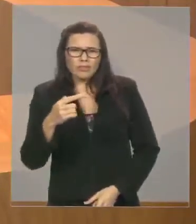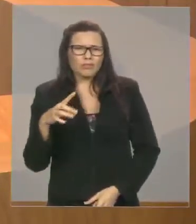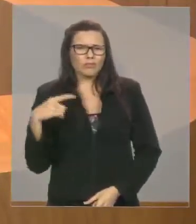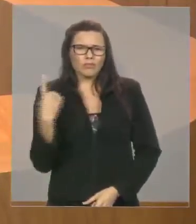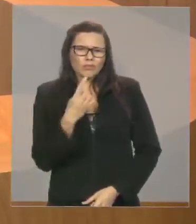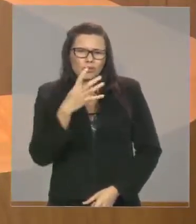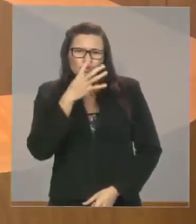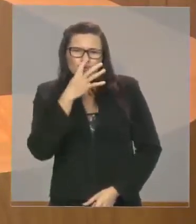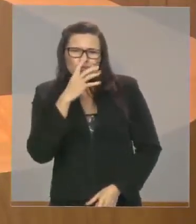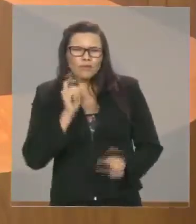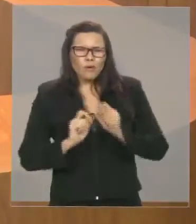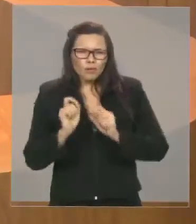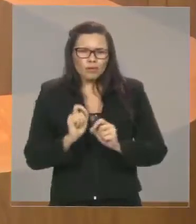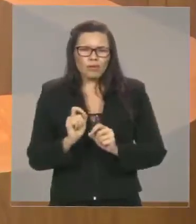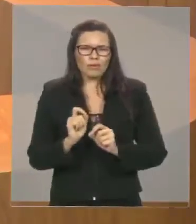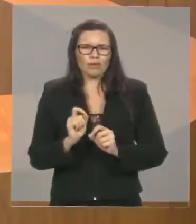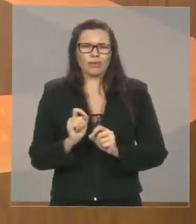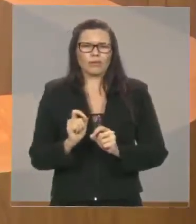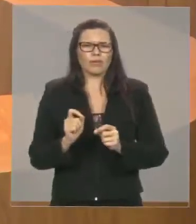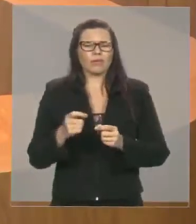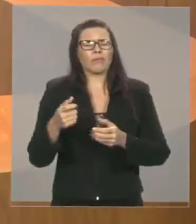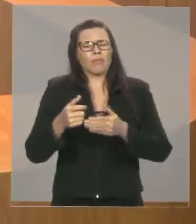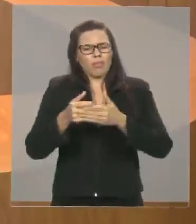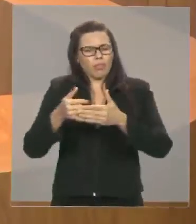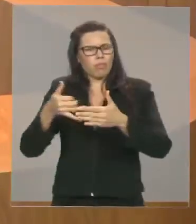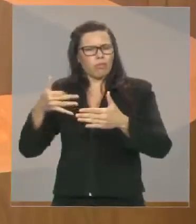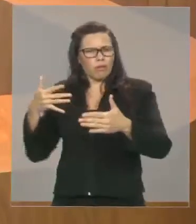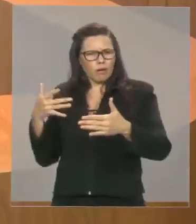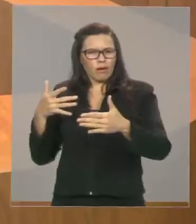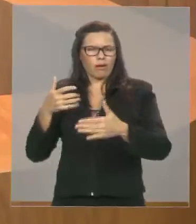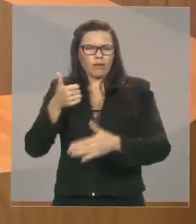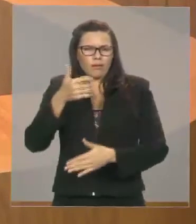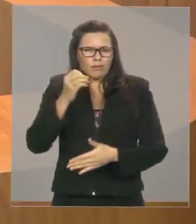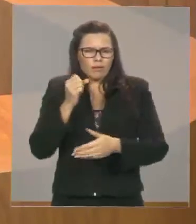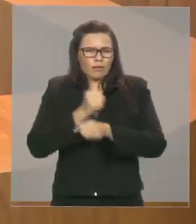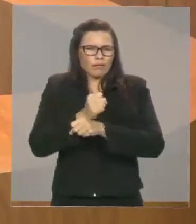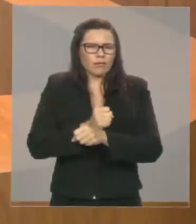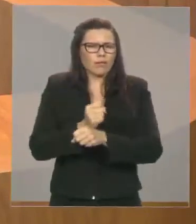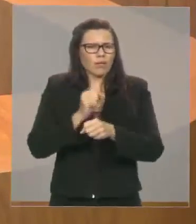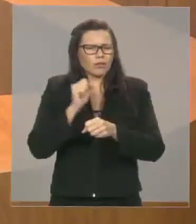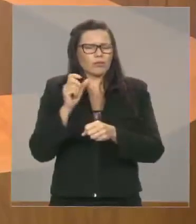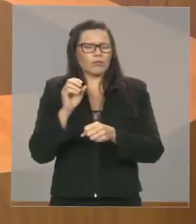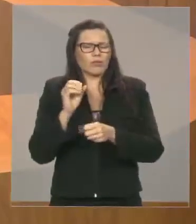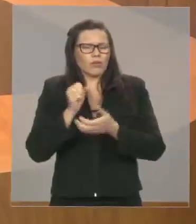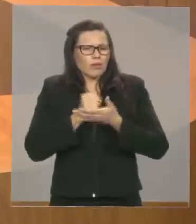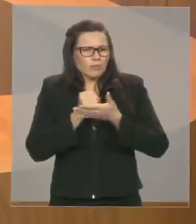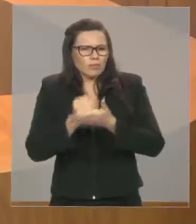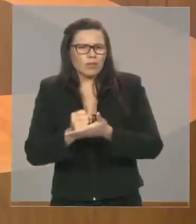grande. Que essa pobreza é a mais atingida pela falta de água tratada,